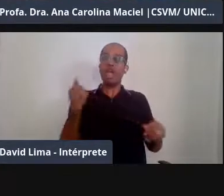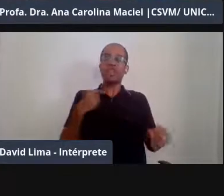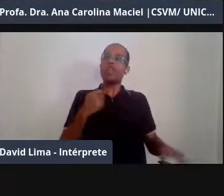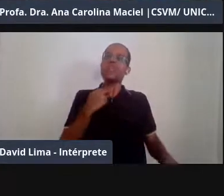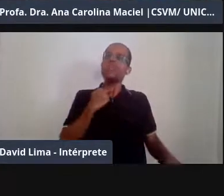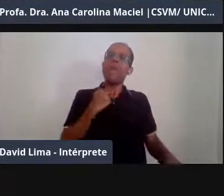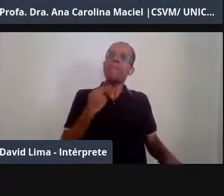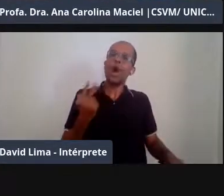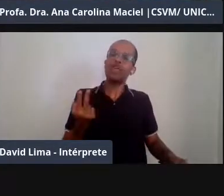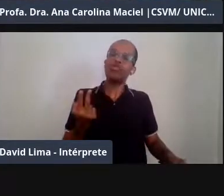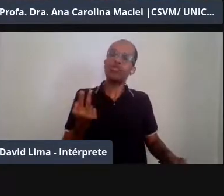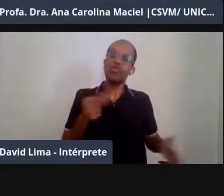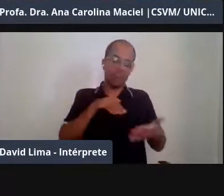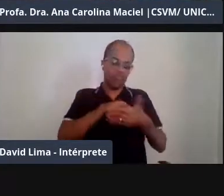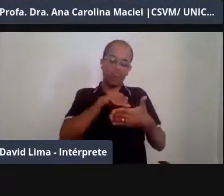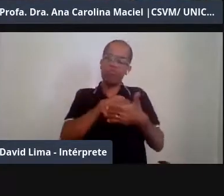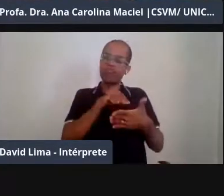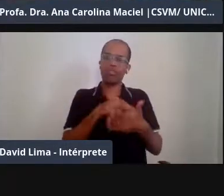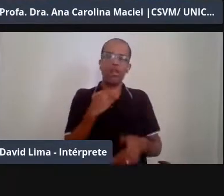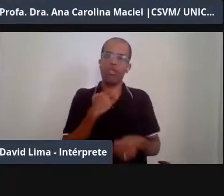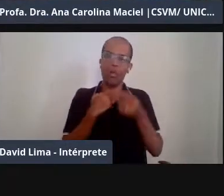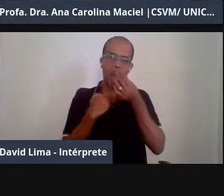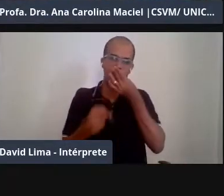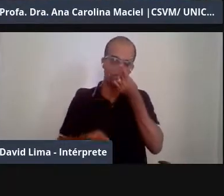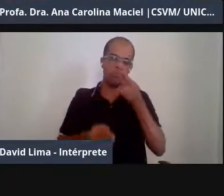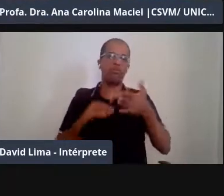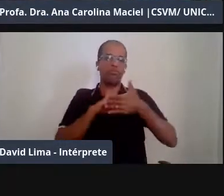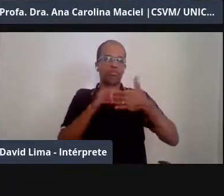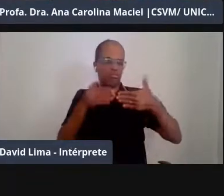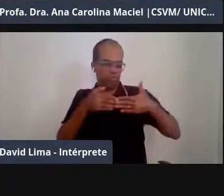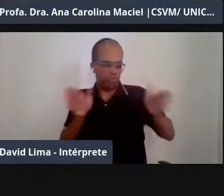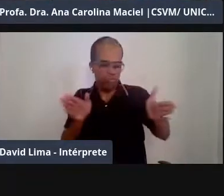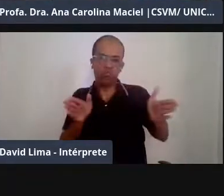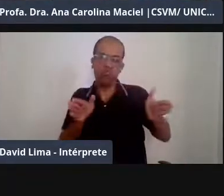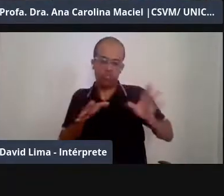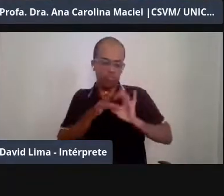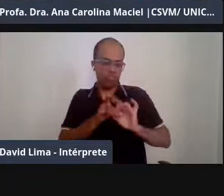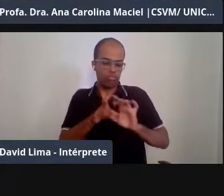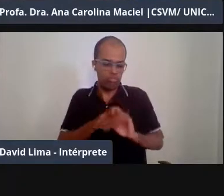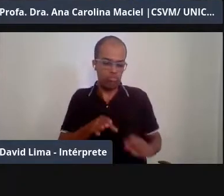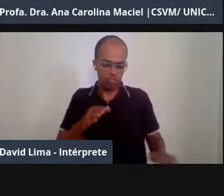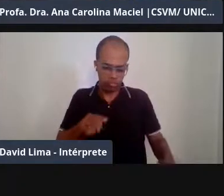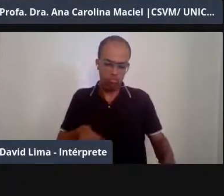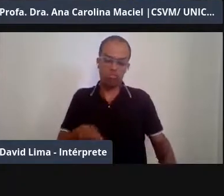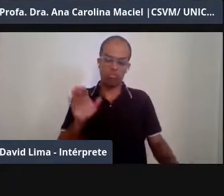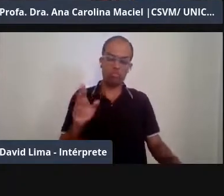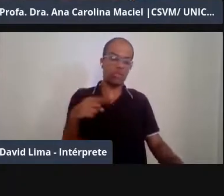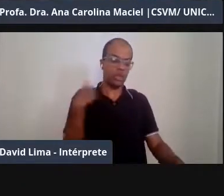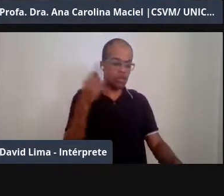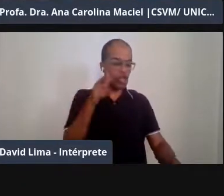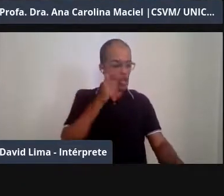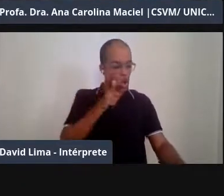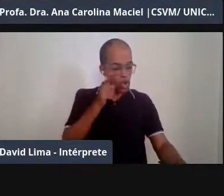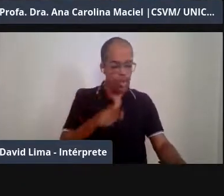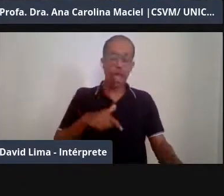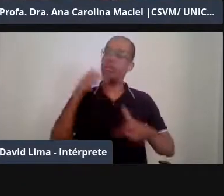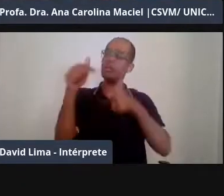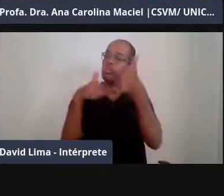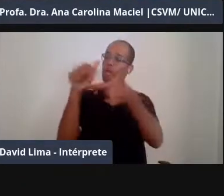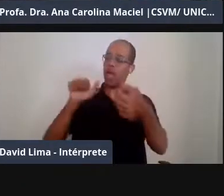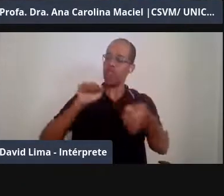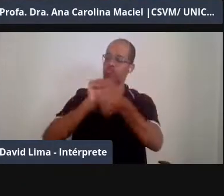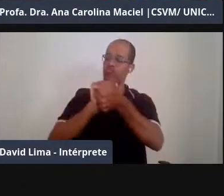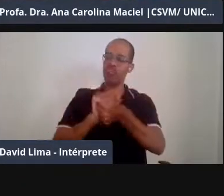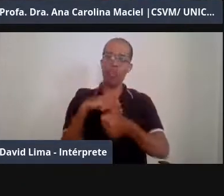de fronteira. Que as fronteiras sejam nuançadas e a gente possa agir, em conjunto aí para